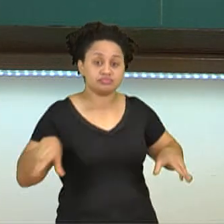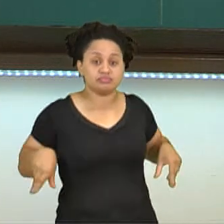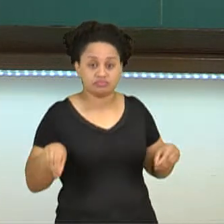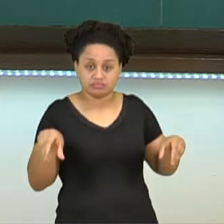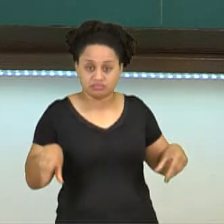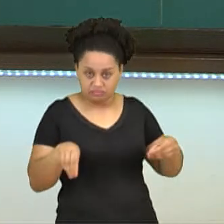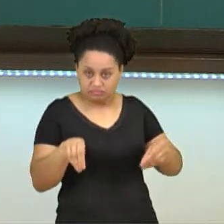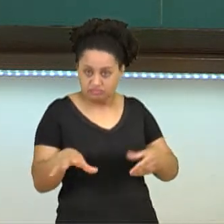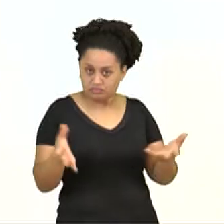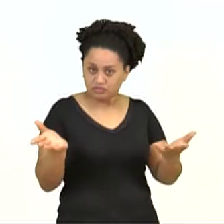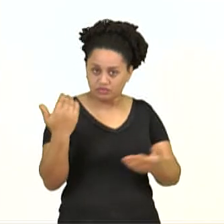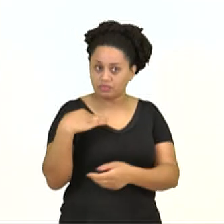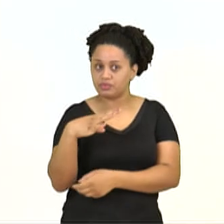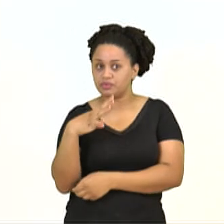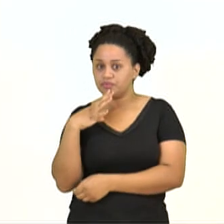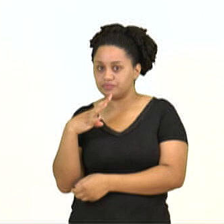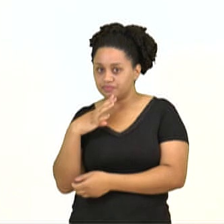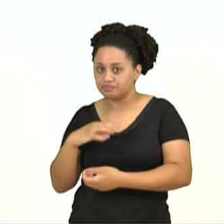conhecer?